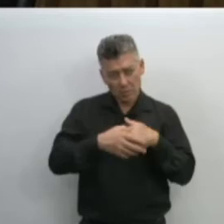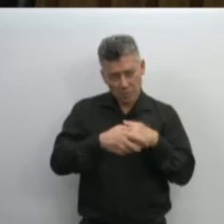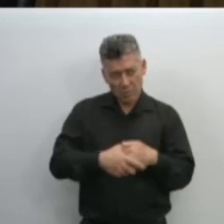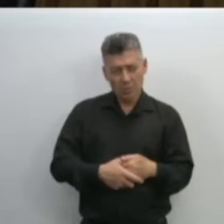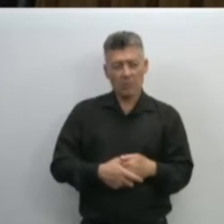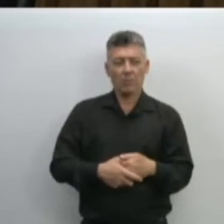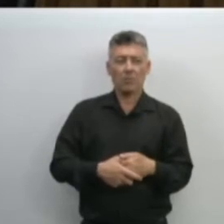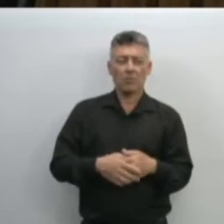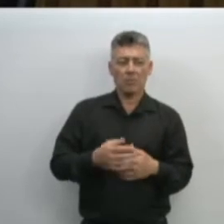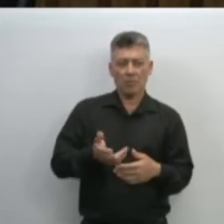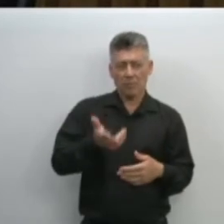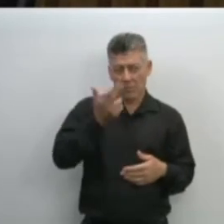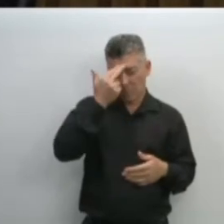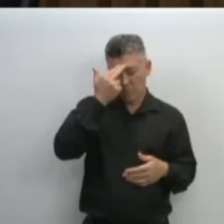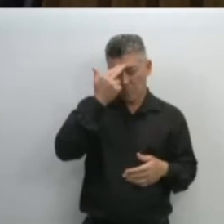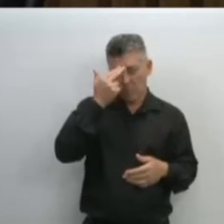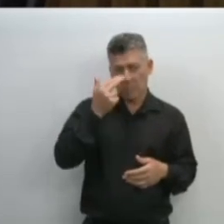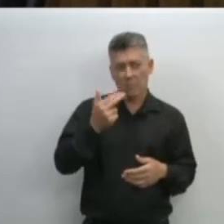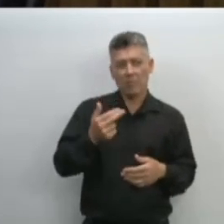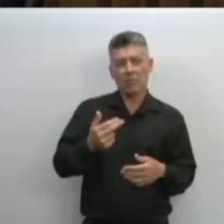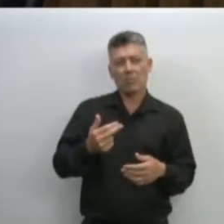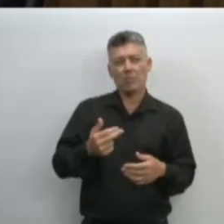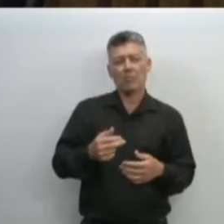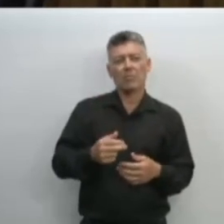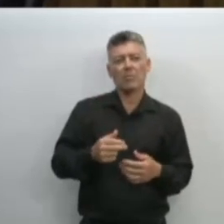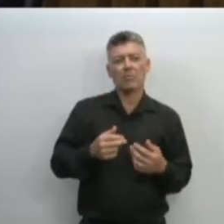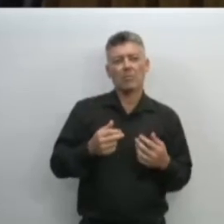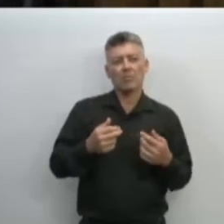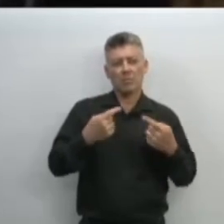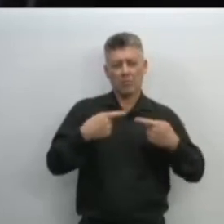mulheres vítimas de violência doméstica.